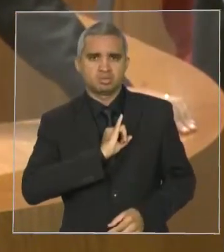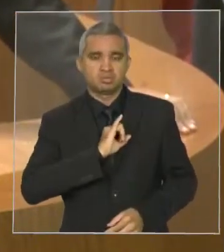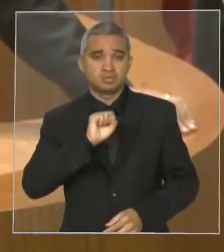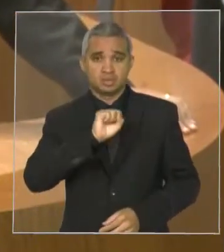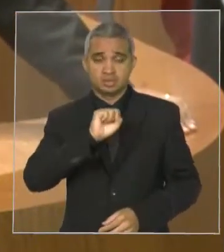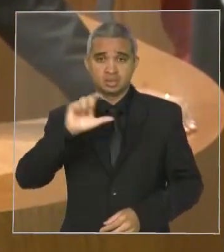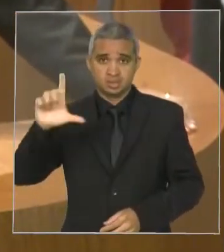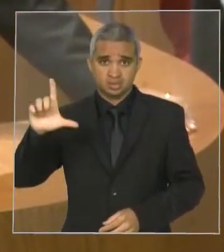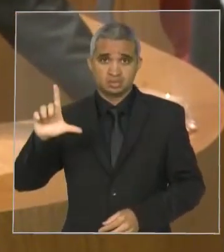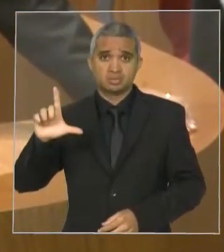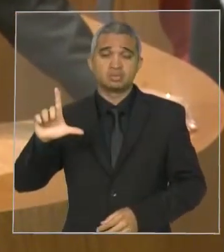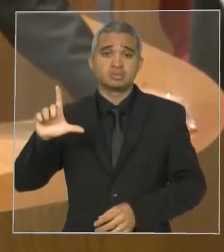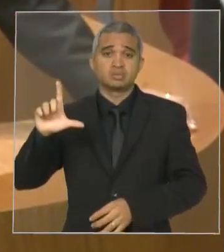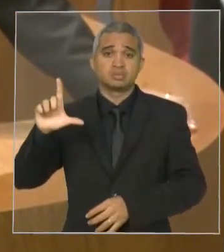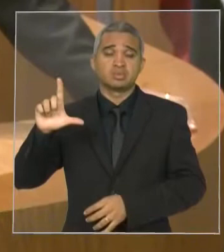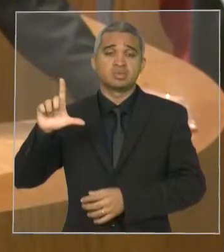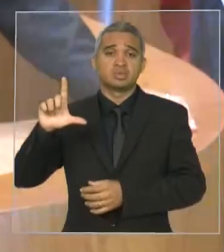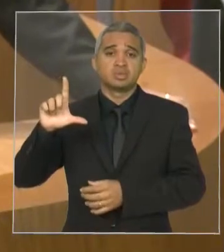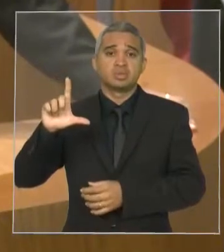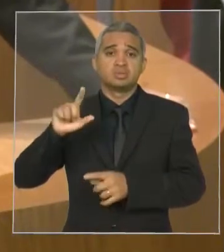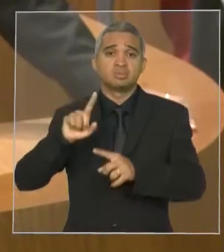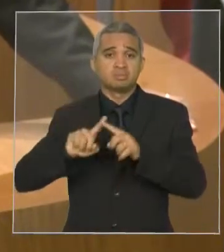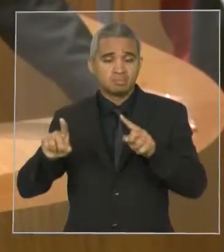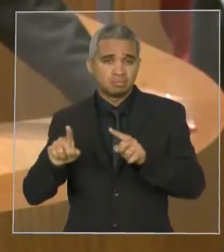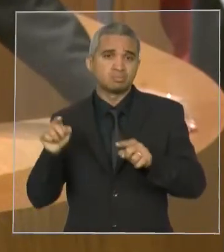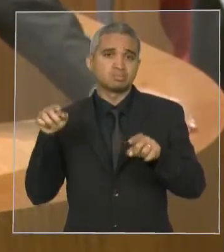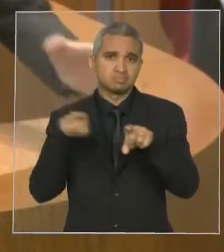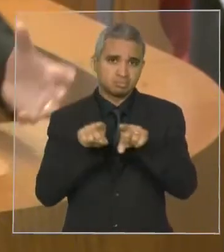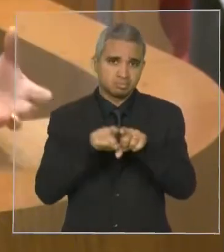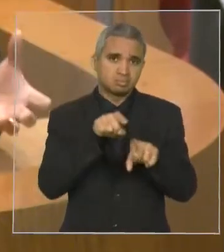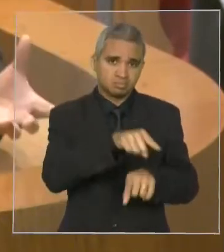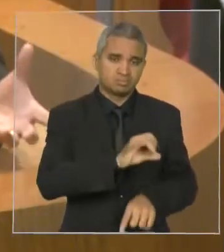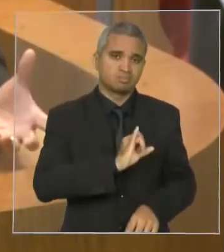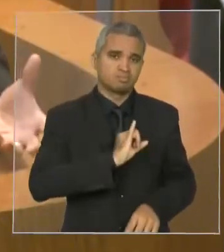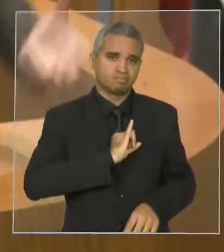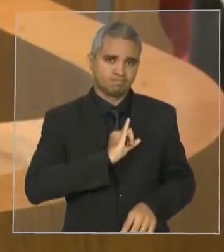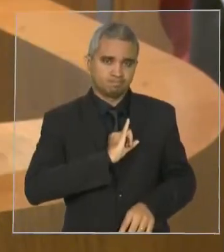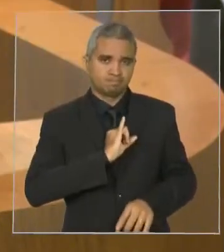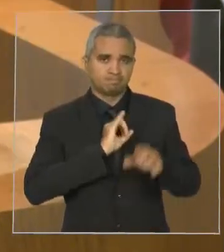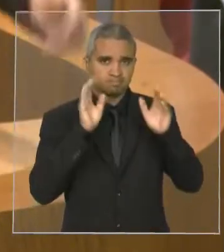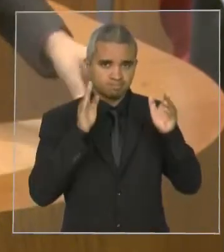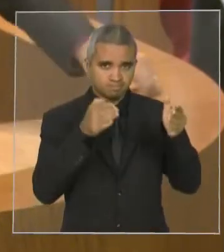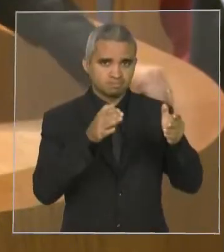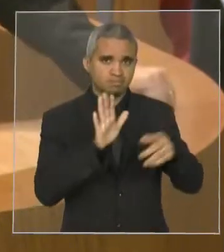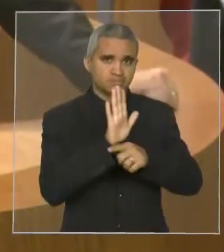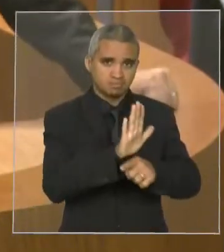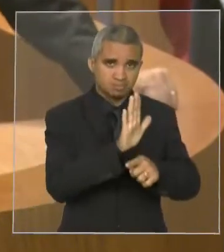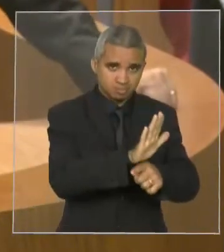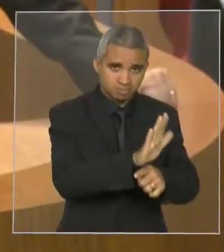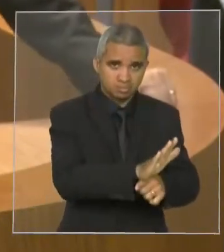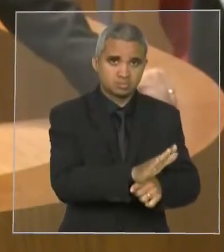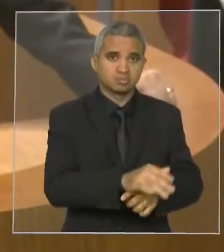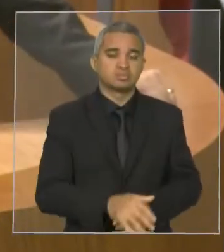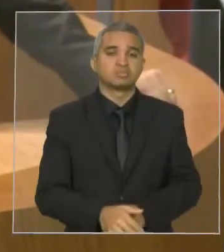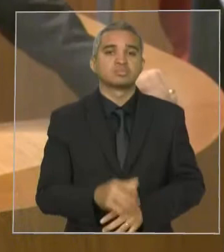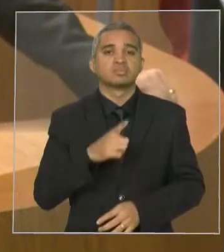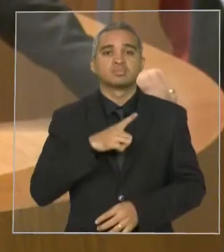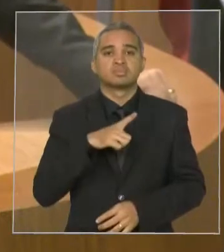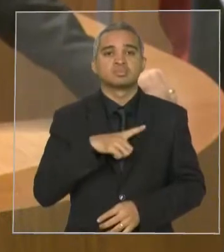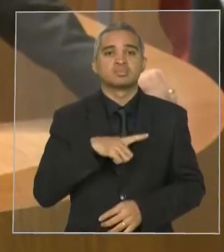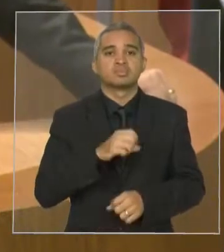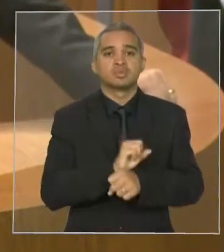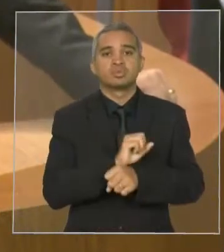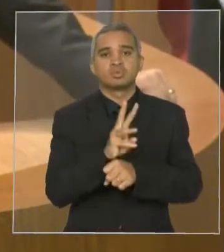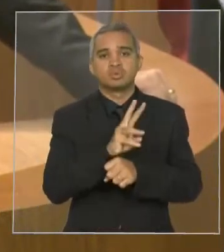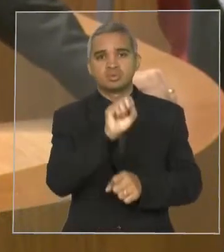que tem valorizado o nosso povo de um lado eg uma universidade ao hemosul dando autonomia e condições